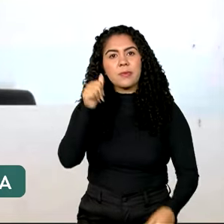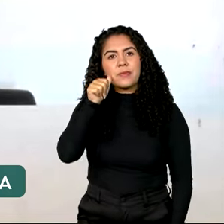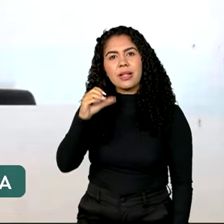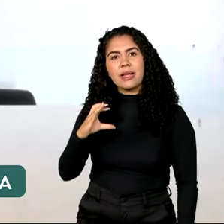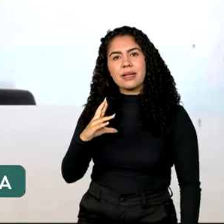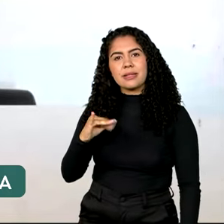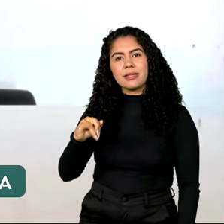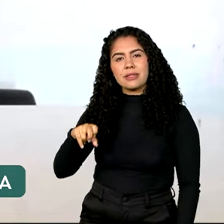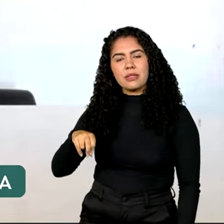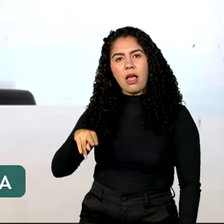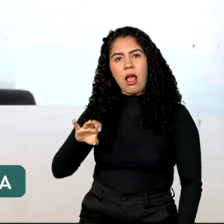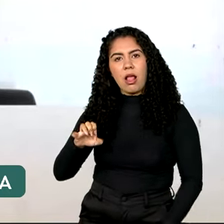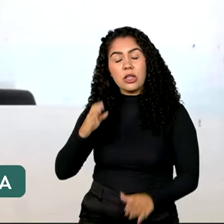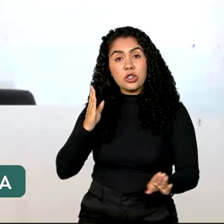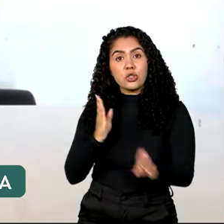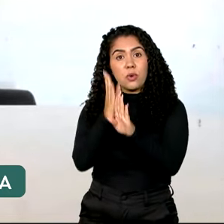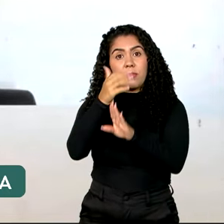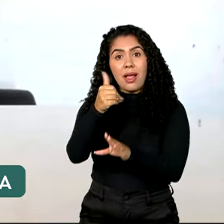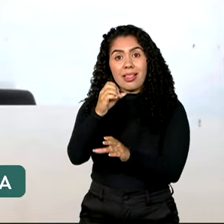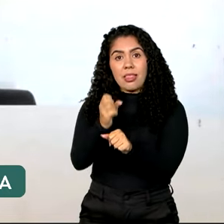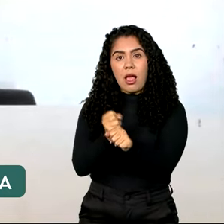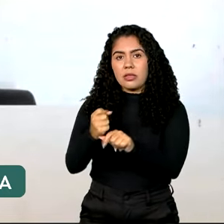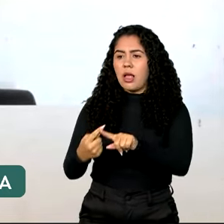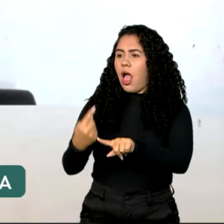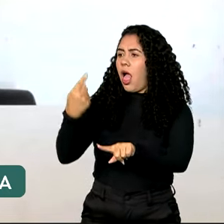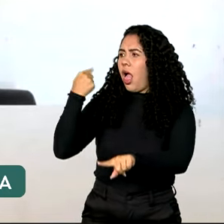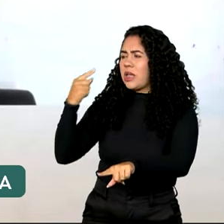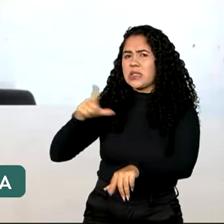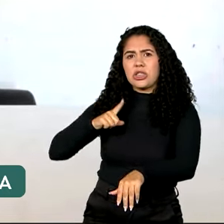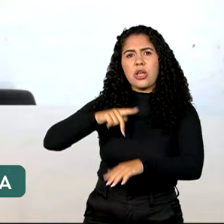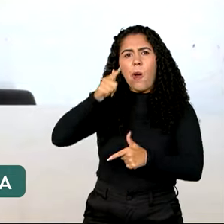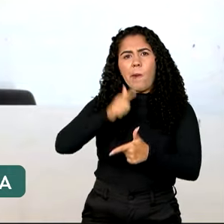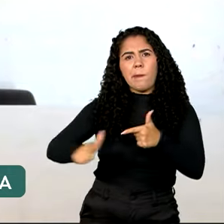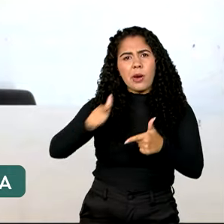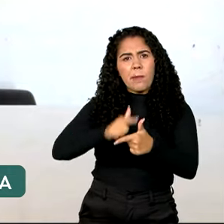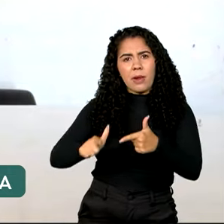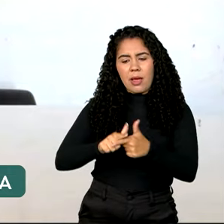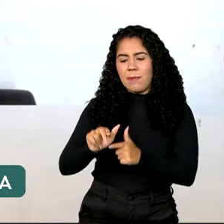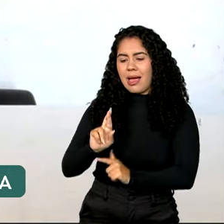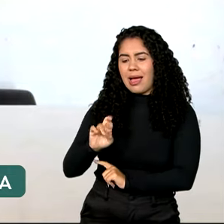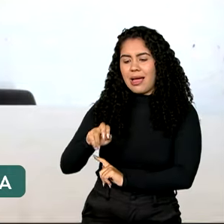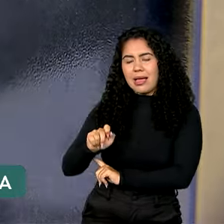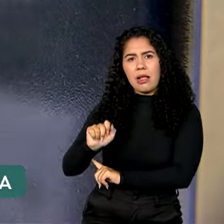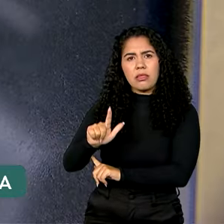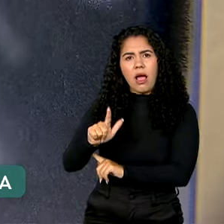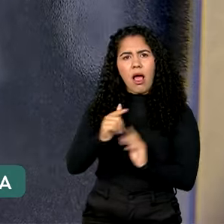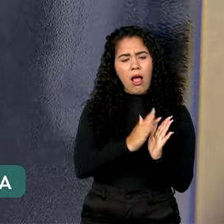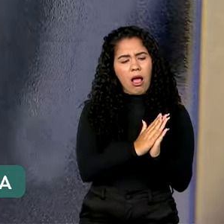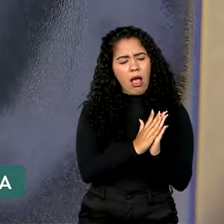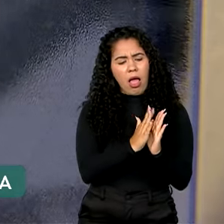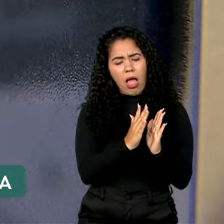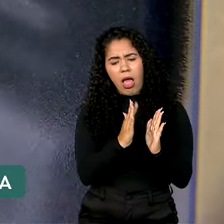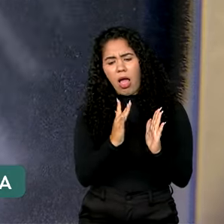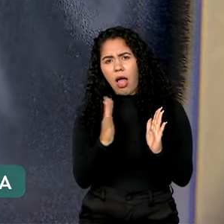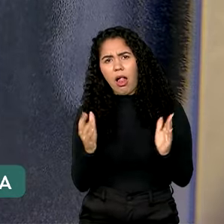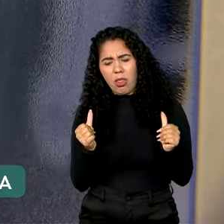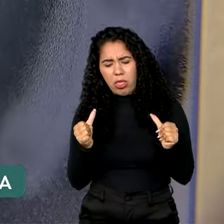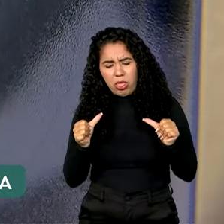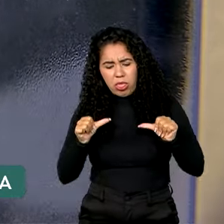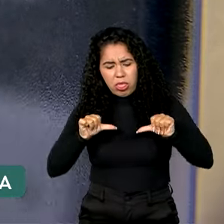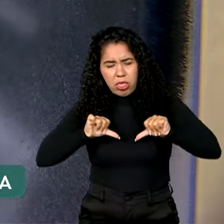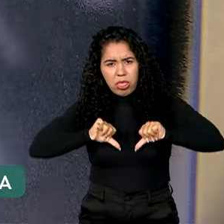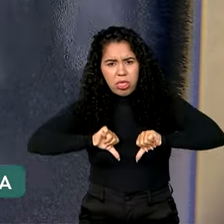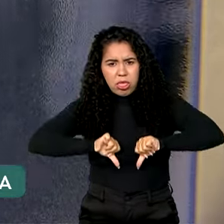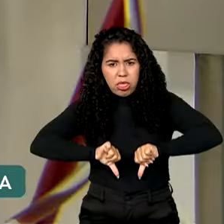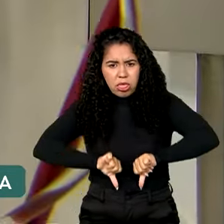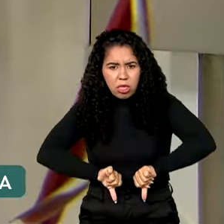Cristiane descobriu há 10 anos que tinha problemas renais. Ao longo do tempo, foi piorando e hoje é uma paciente